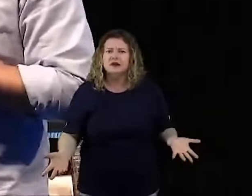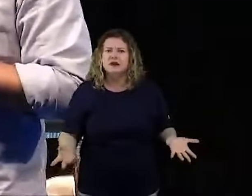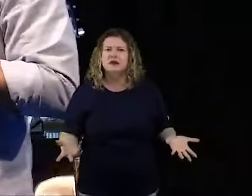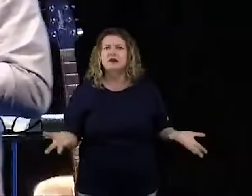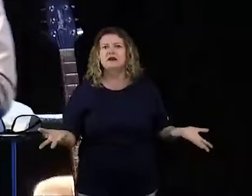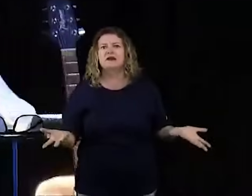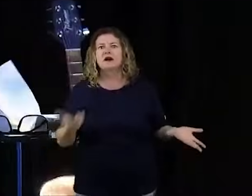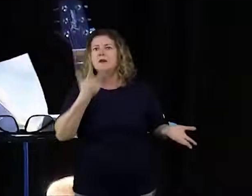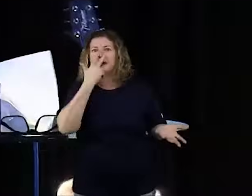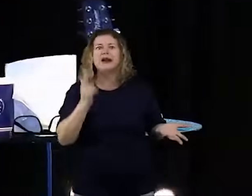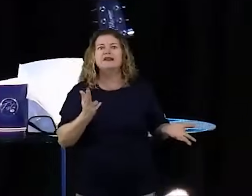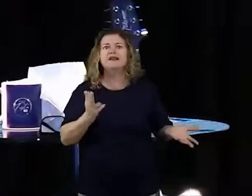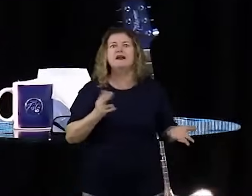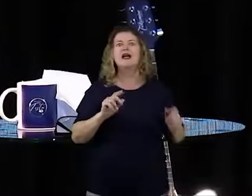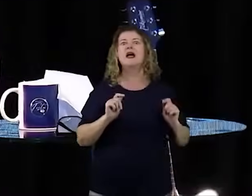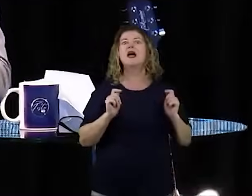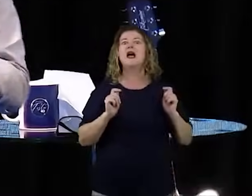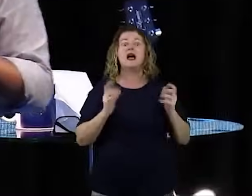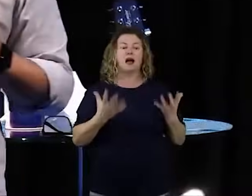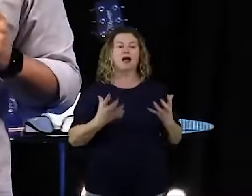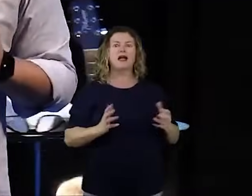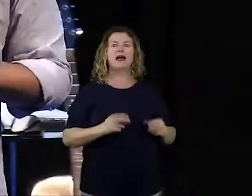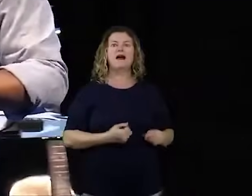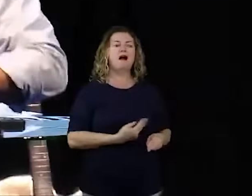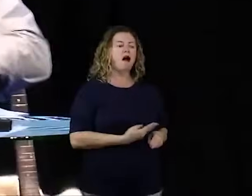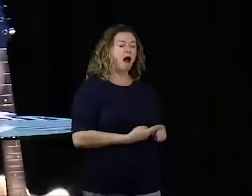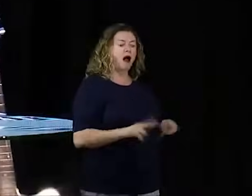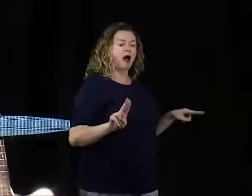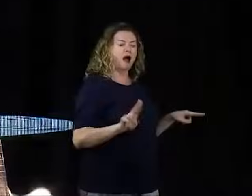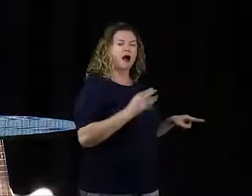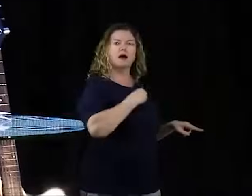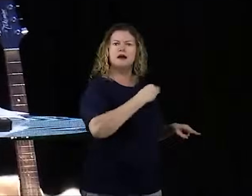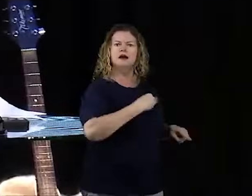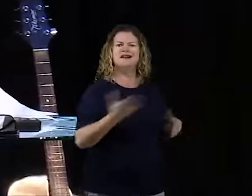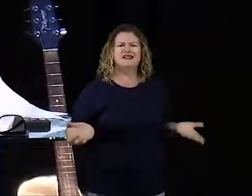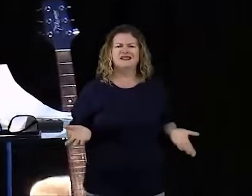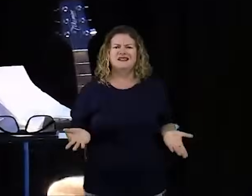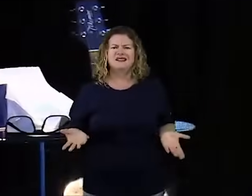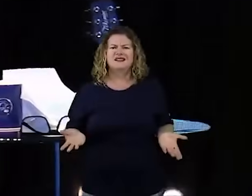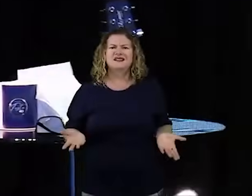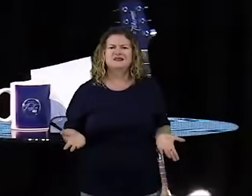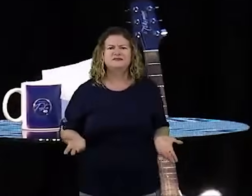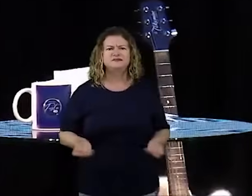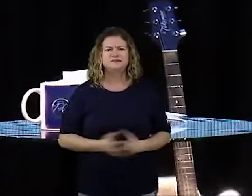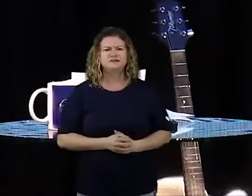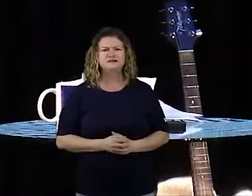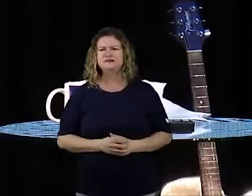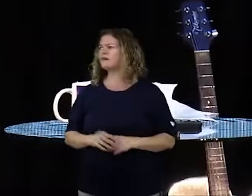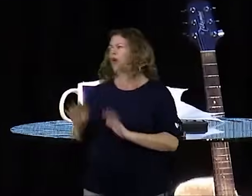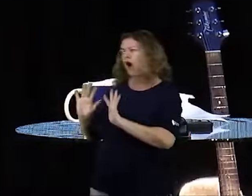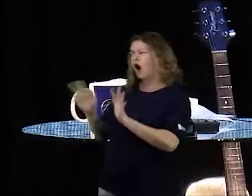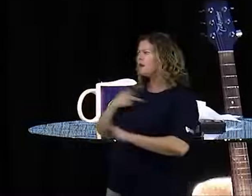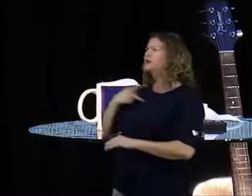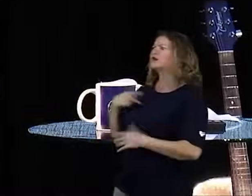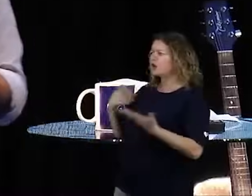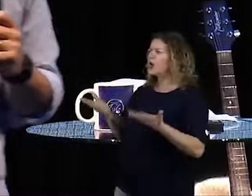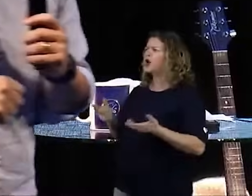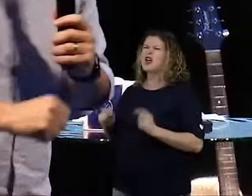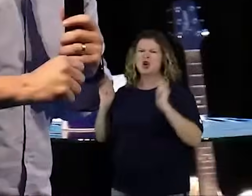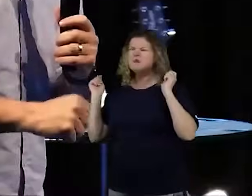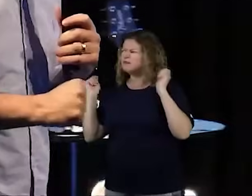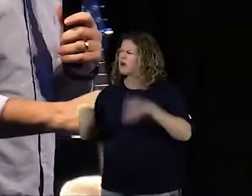santificar o pecado não pastor eu tô errado mas se você fizer uma oração forte pastor traz aquele olho de